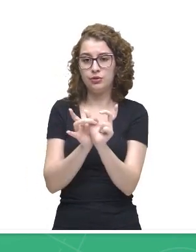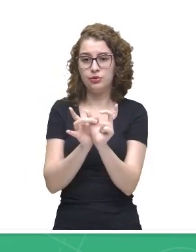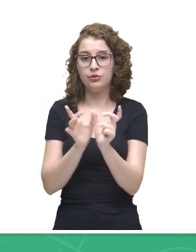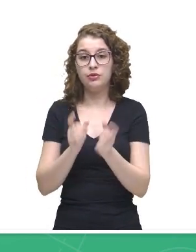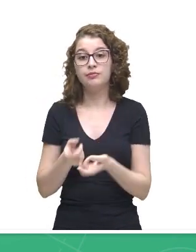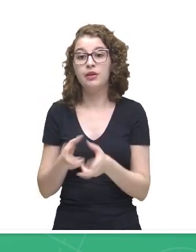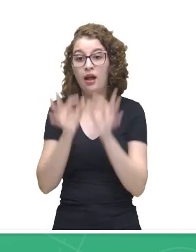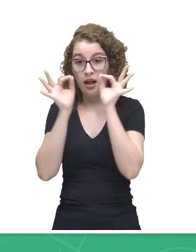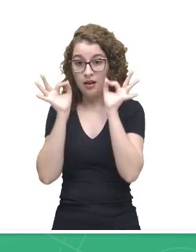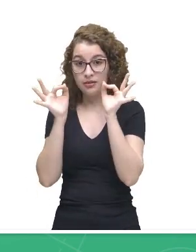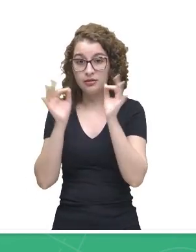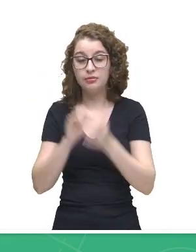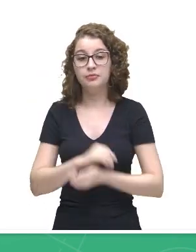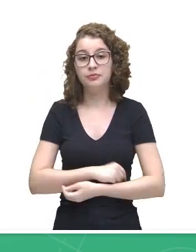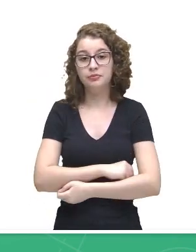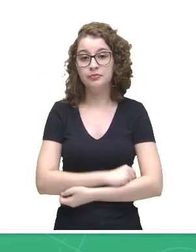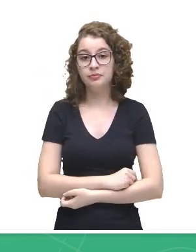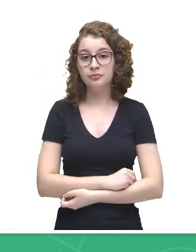attention.